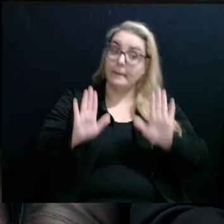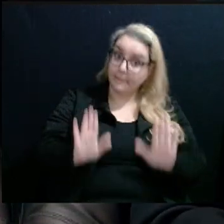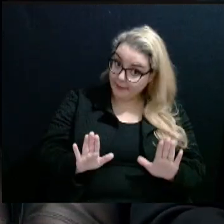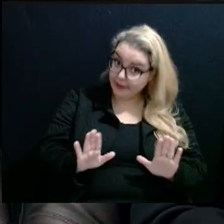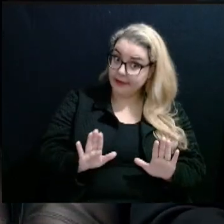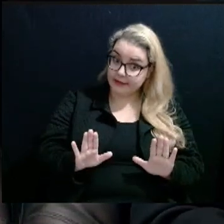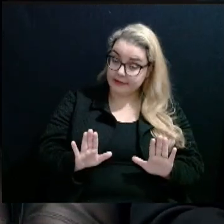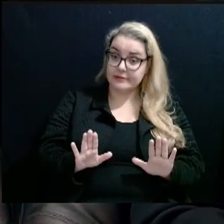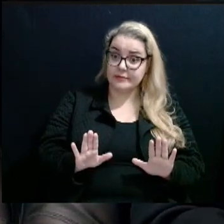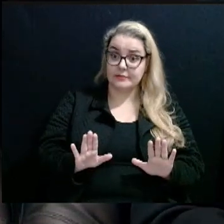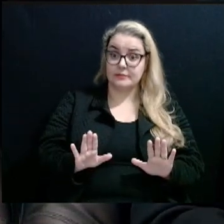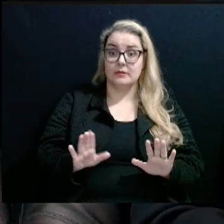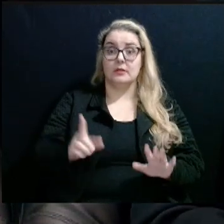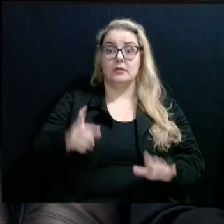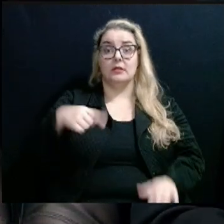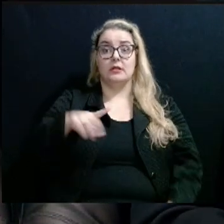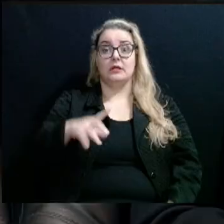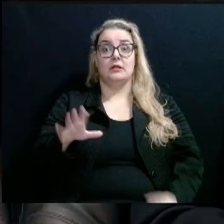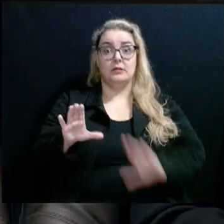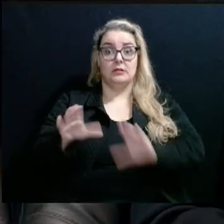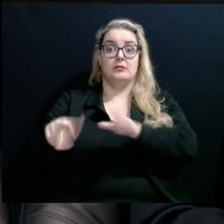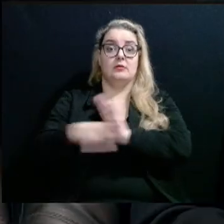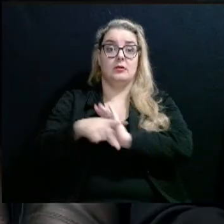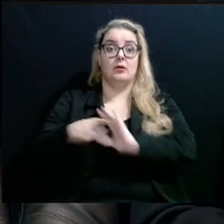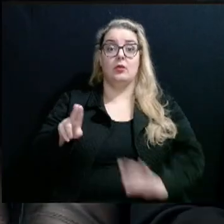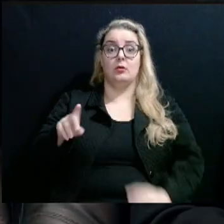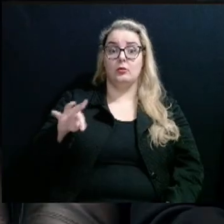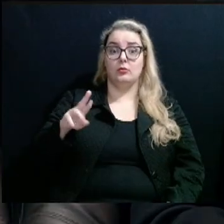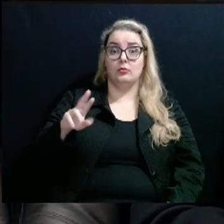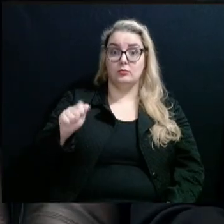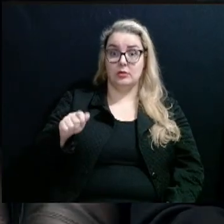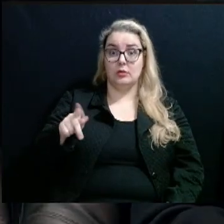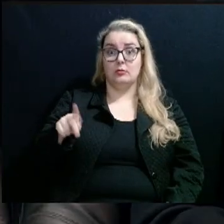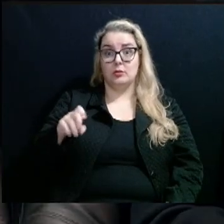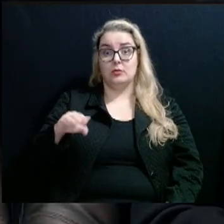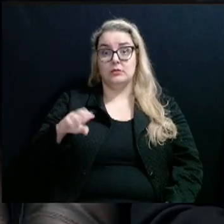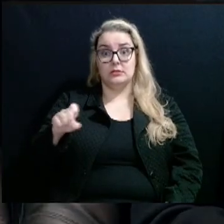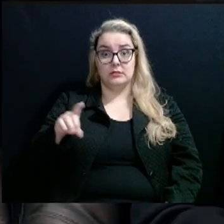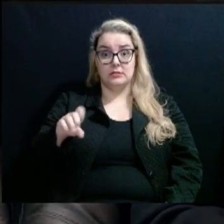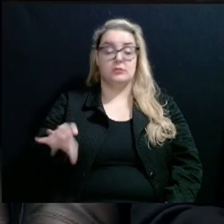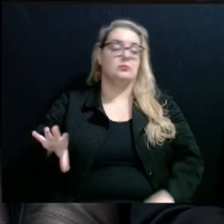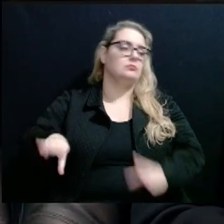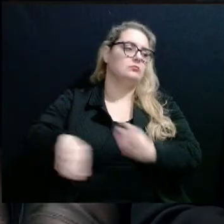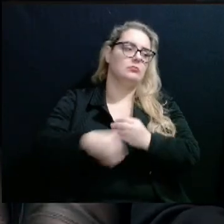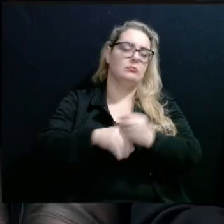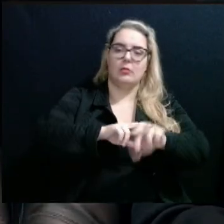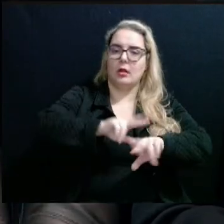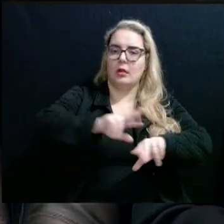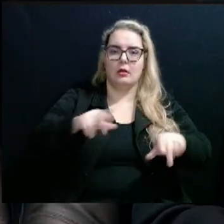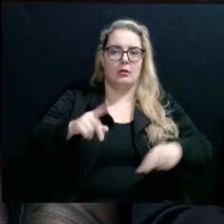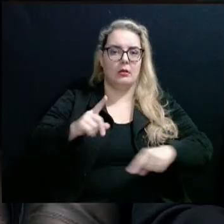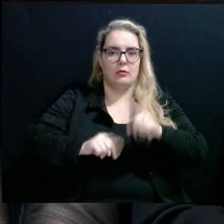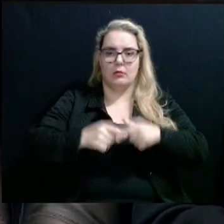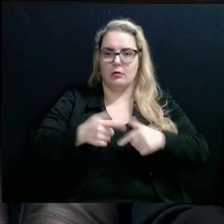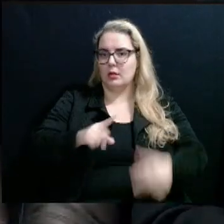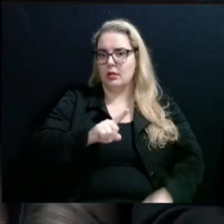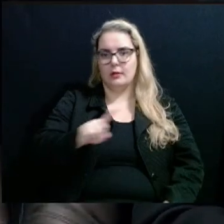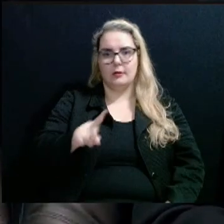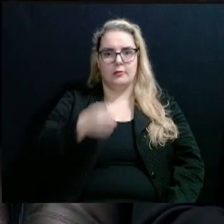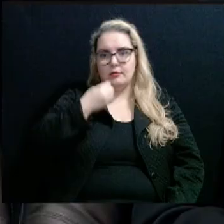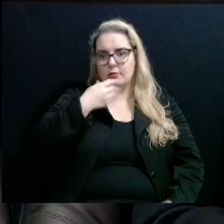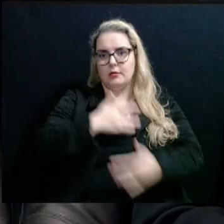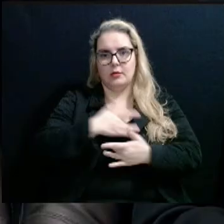fazem parte desse grupo de alimentos ultraprocessados, com adição de vários produtos aí que não fazem bem pra gente, a gente precisa desse